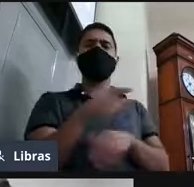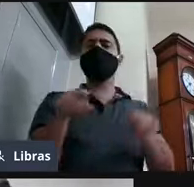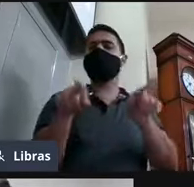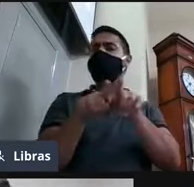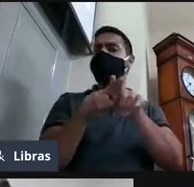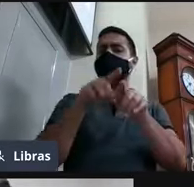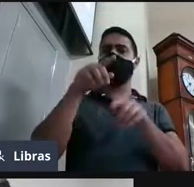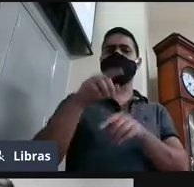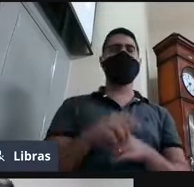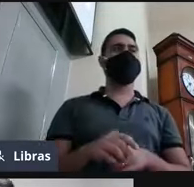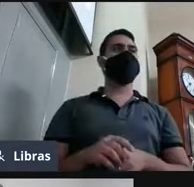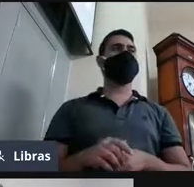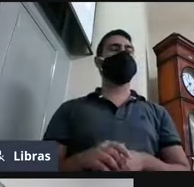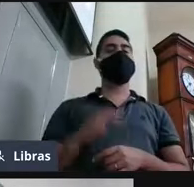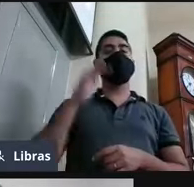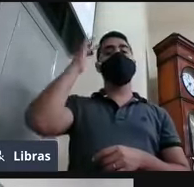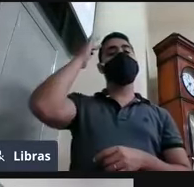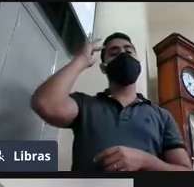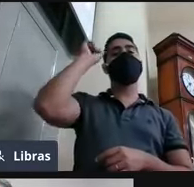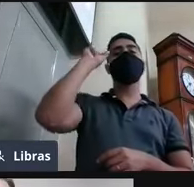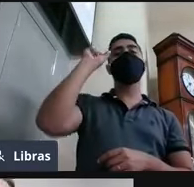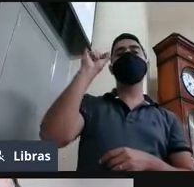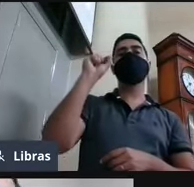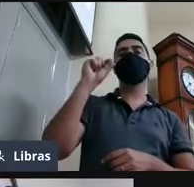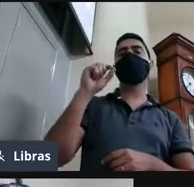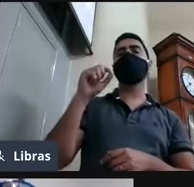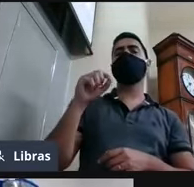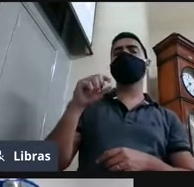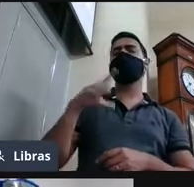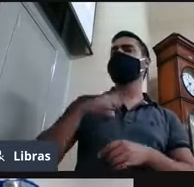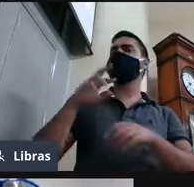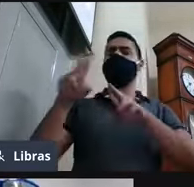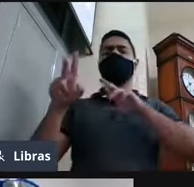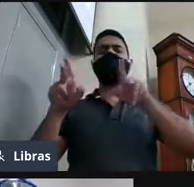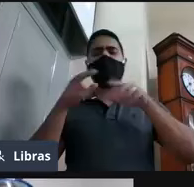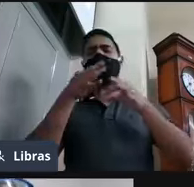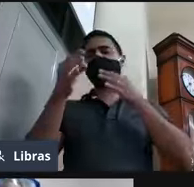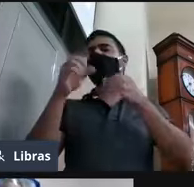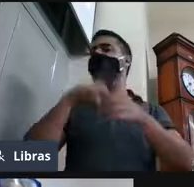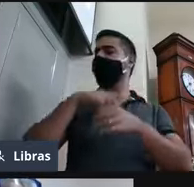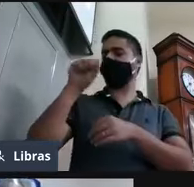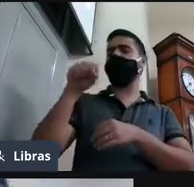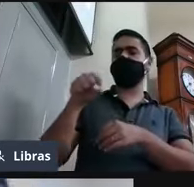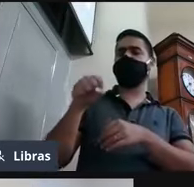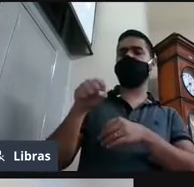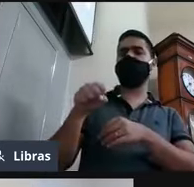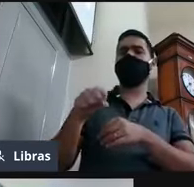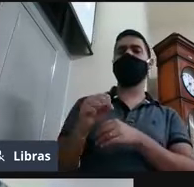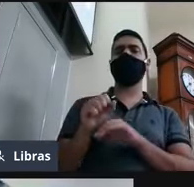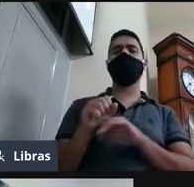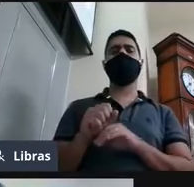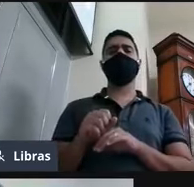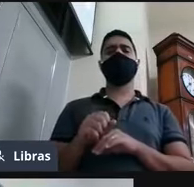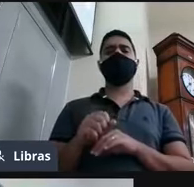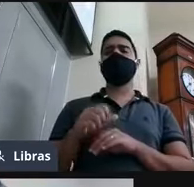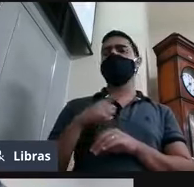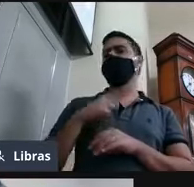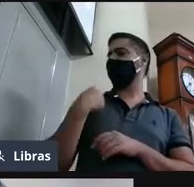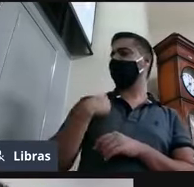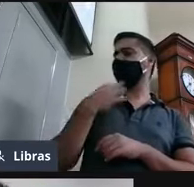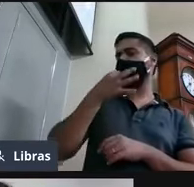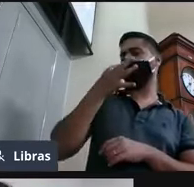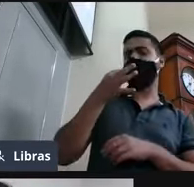consideração. Eu acho que o parlamento é feito disso, de divergência de opiniões. O parlamento é feito disso, de